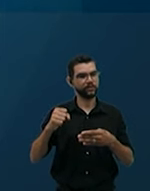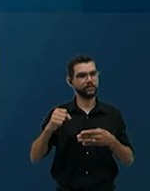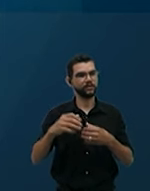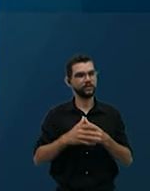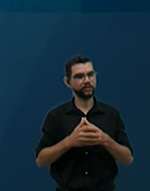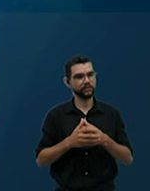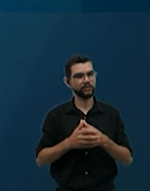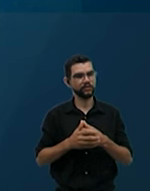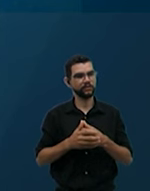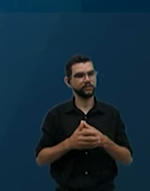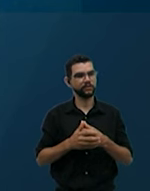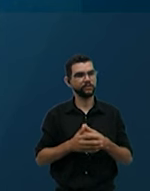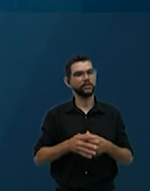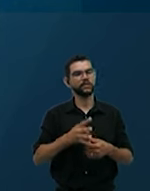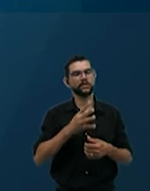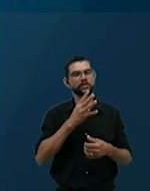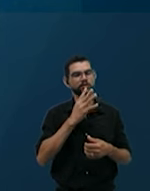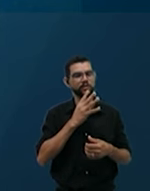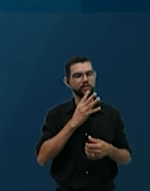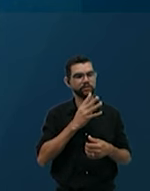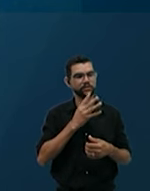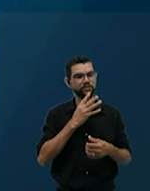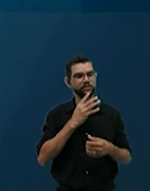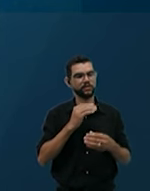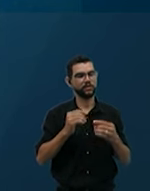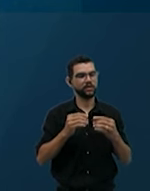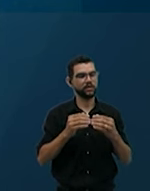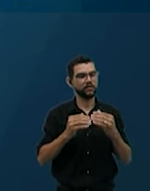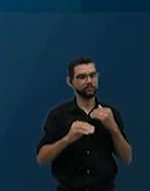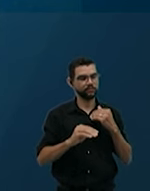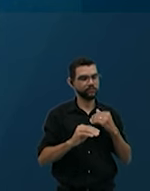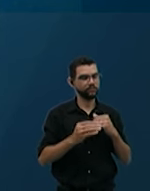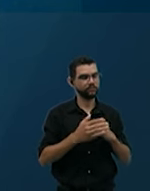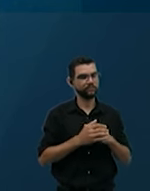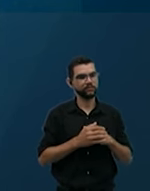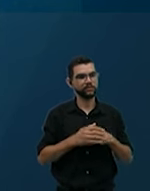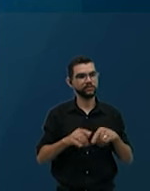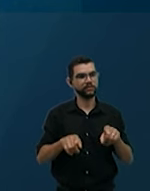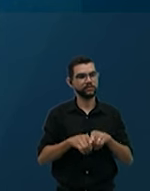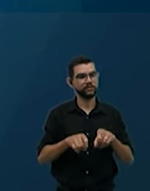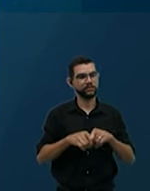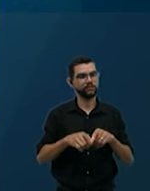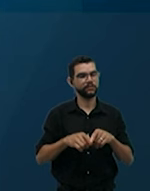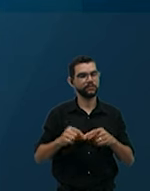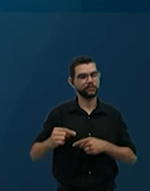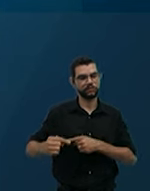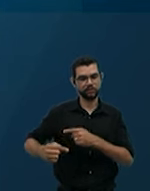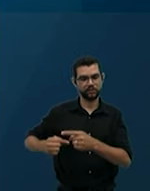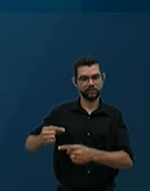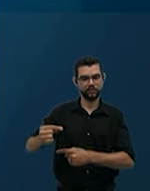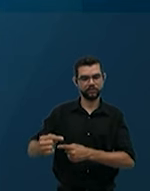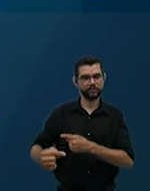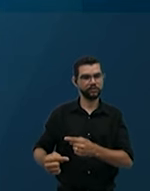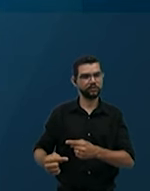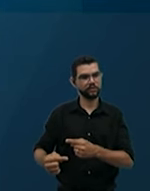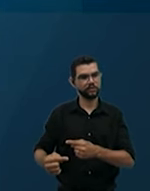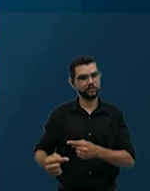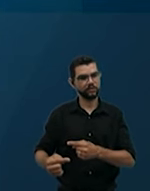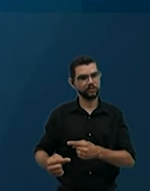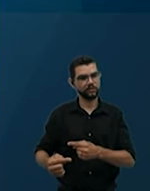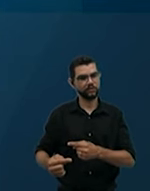essa imprescriptibilidade e a sua transmissão aos herdeiros, né? Inclusive para ajuizamento da